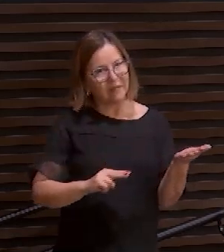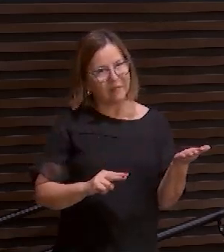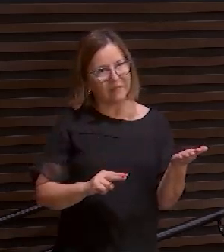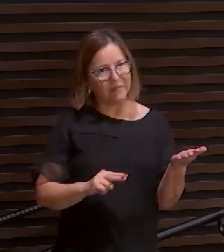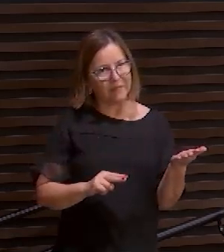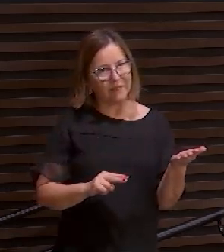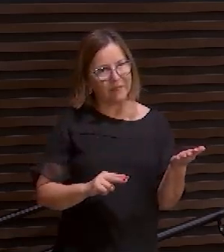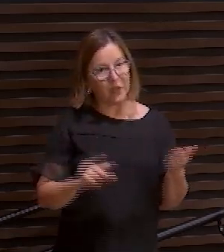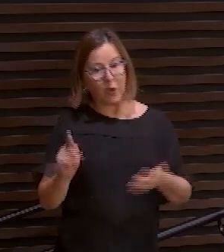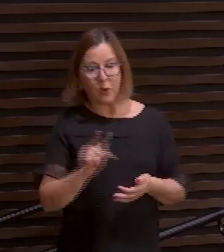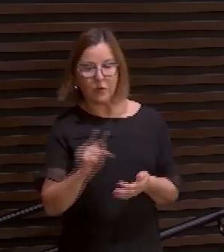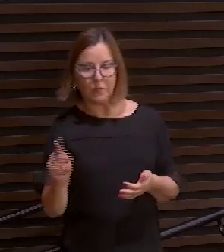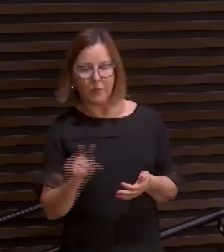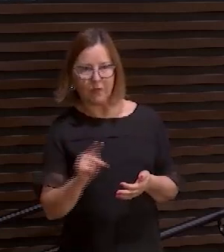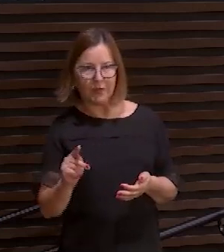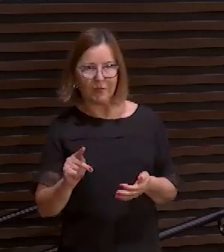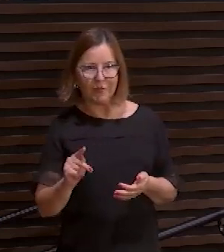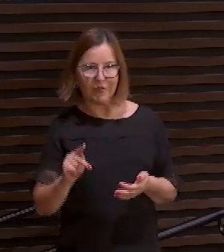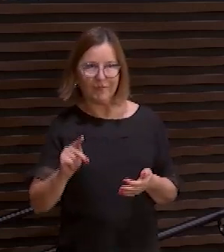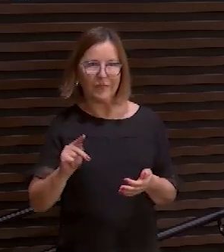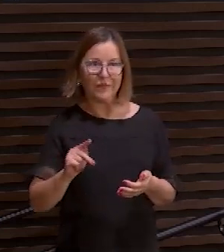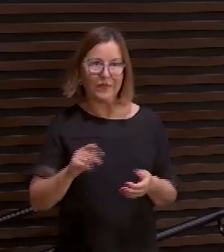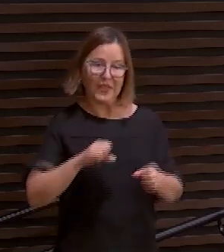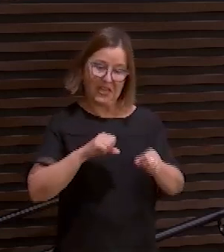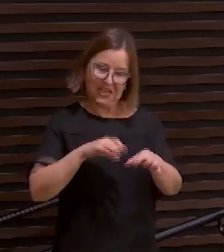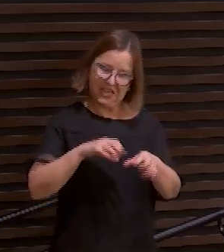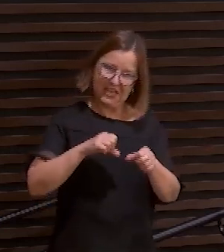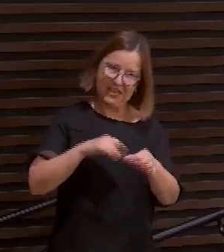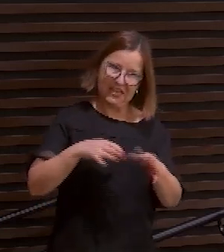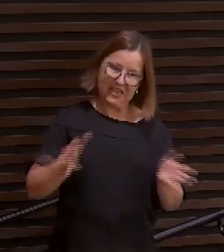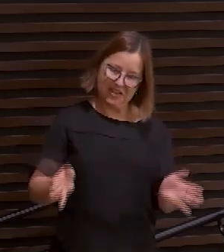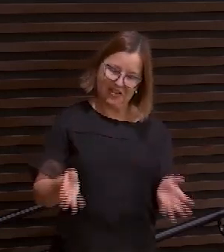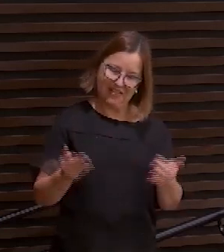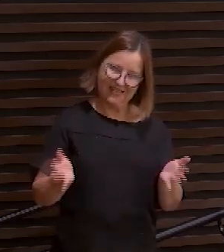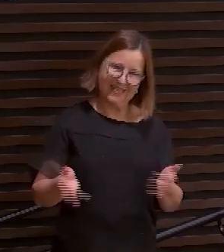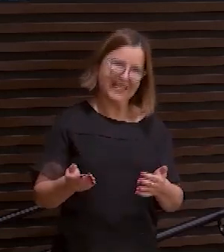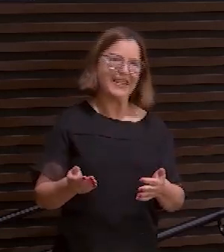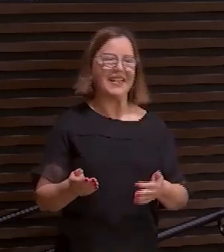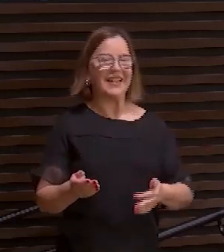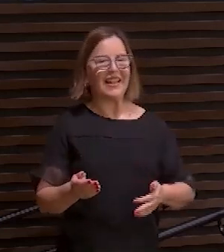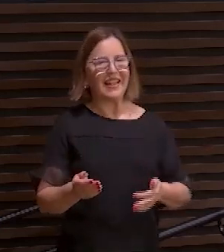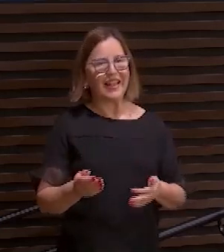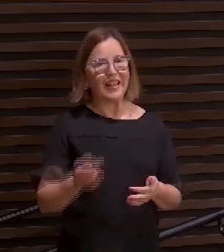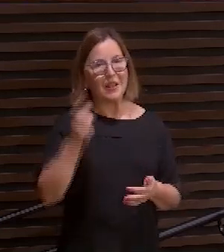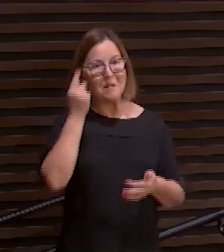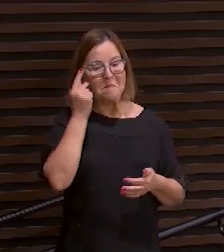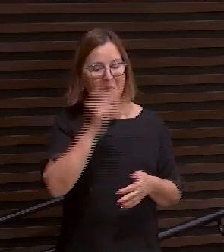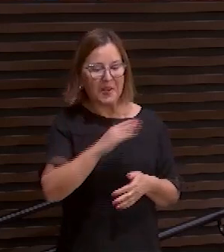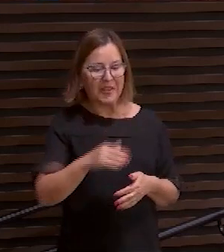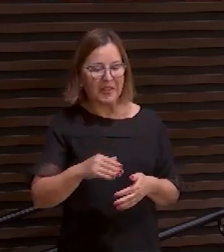Os professores vão estimular e vão dar condições para ela aprender a ler.